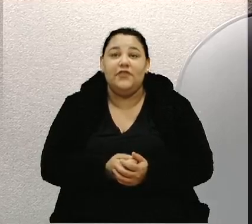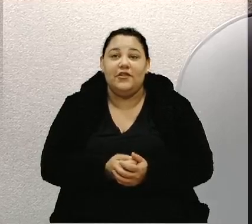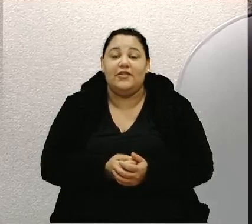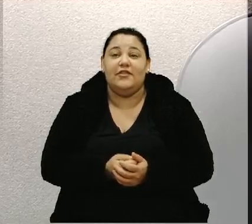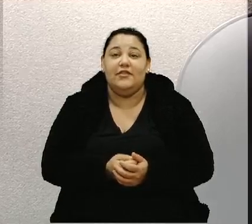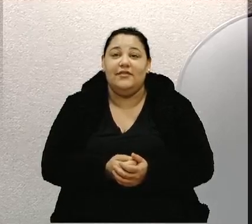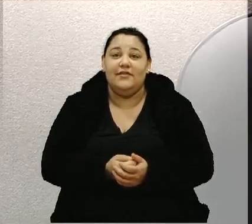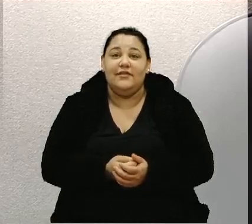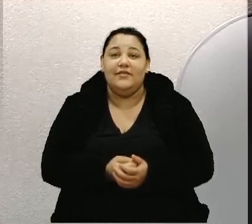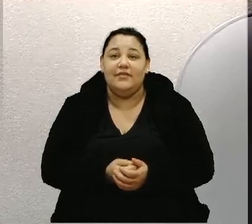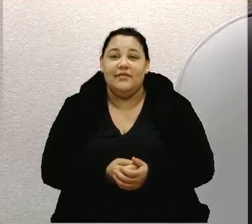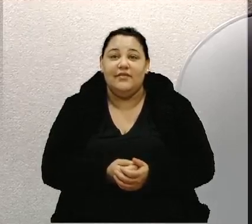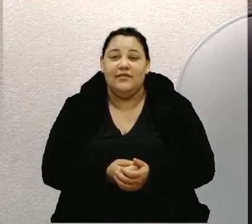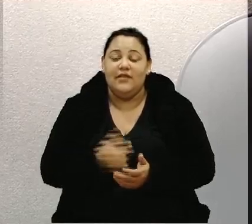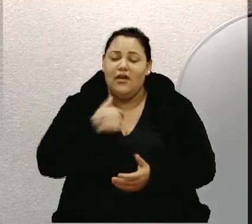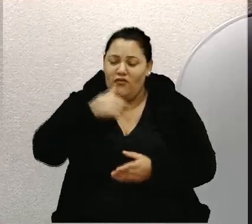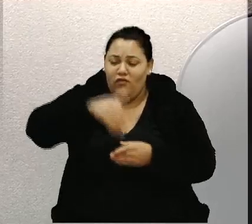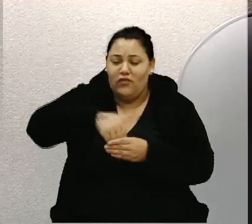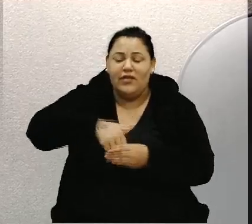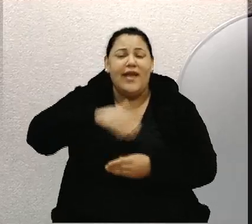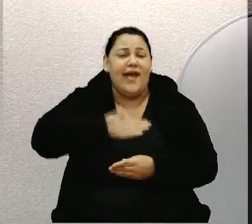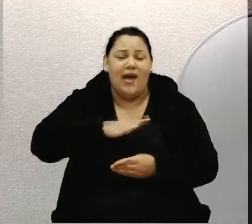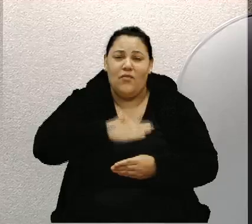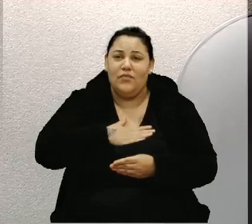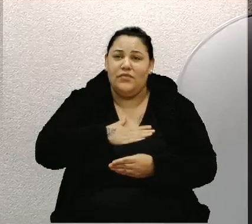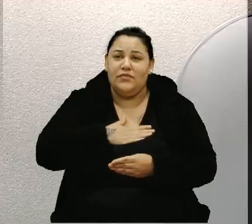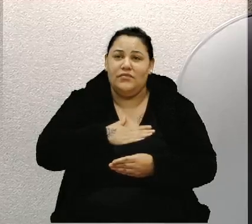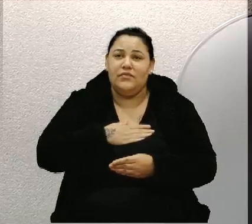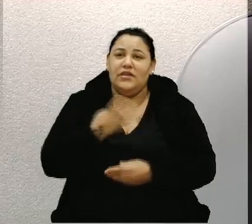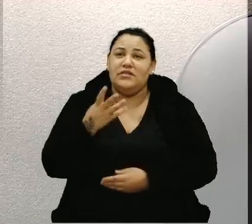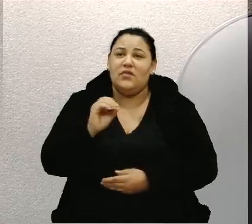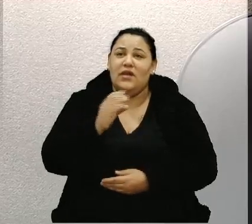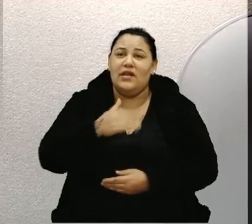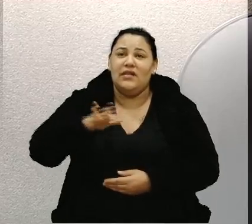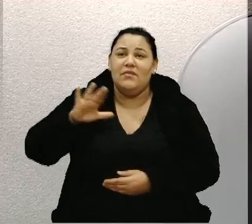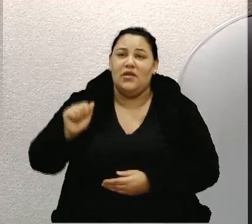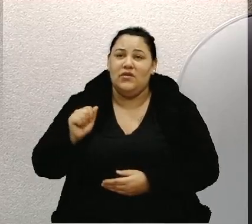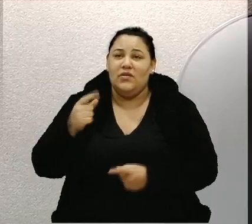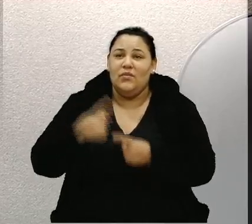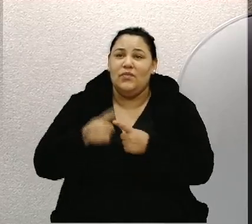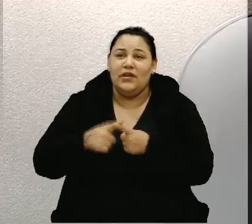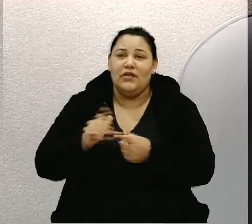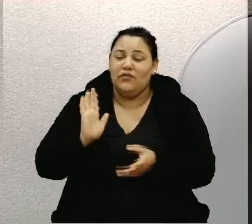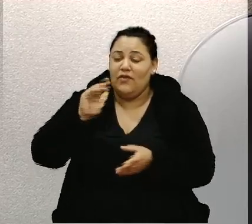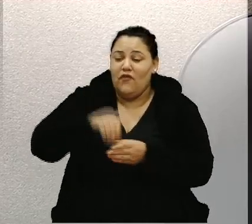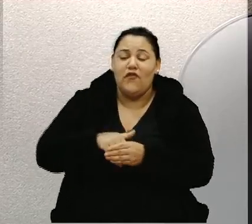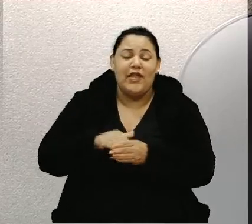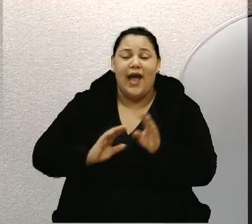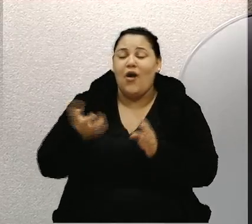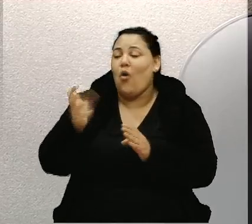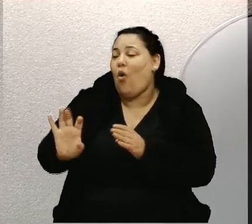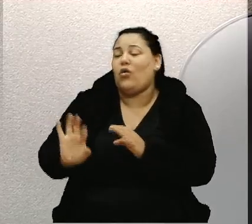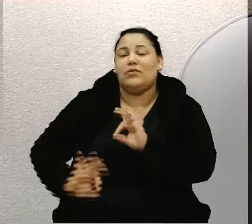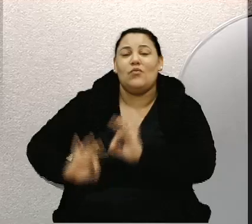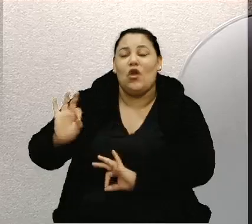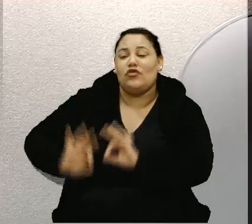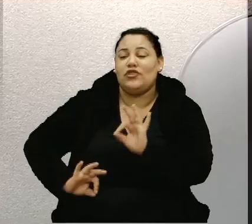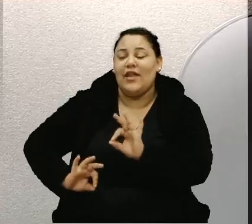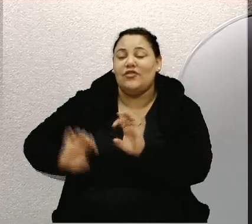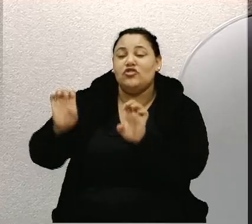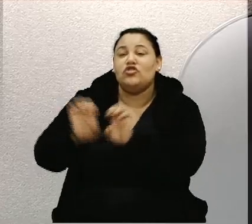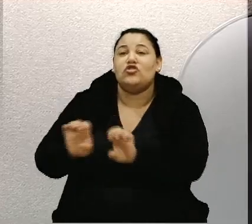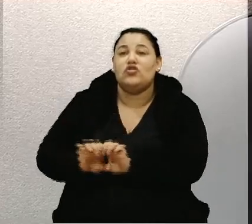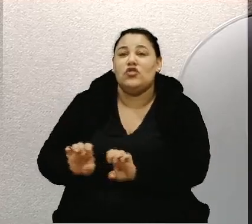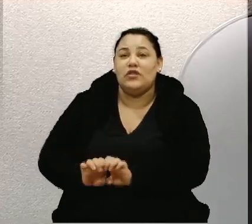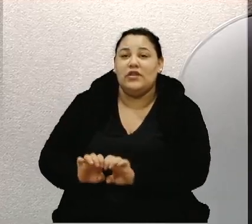eu votei com muita tranquilidade para esses 40 milhões, porque eu jamais vou votar contra um projeto de infraestrutura